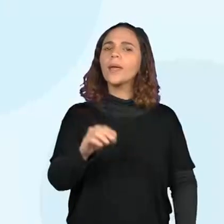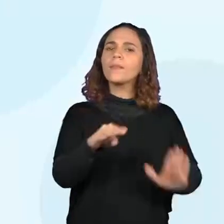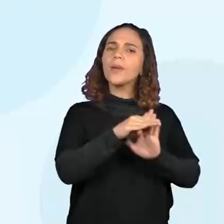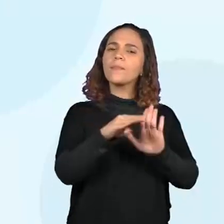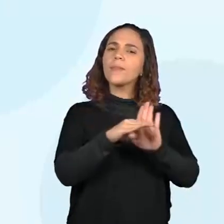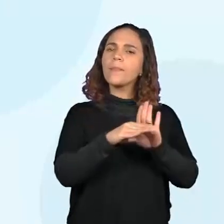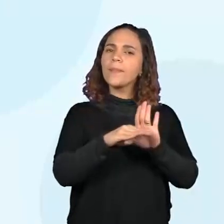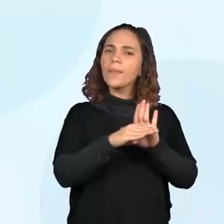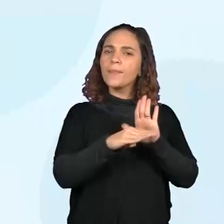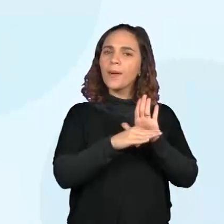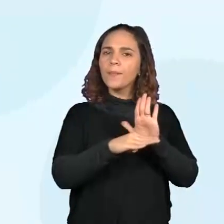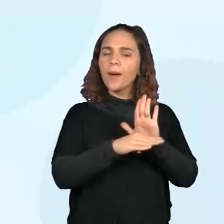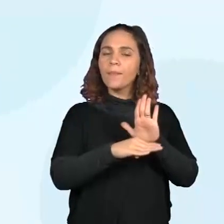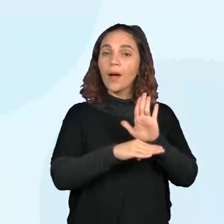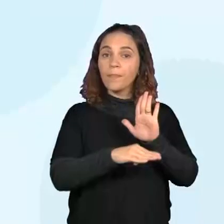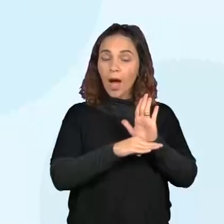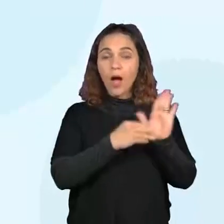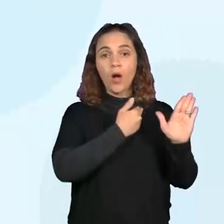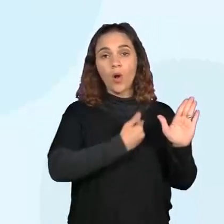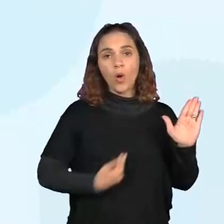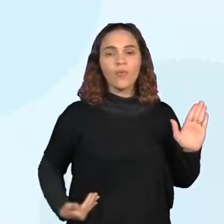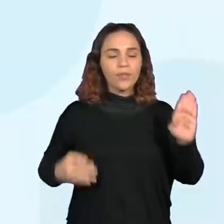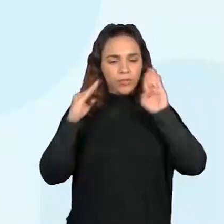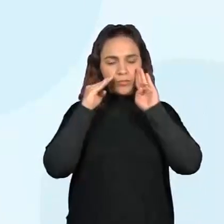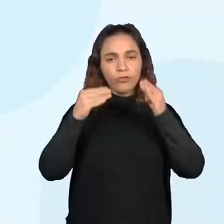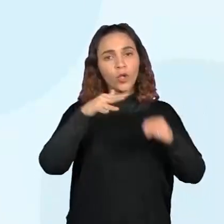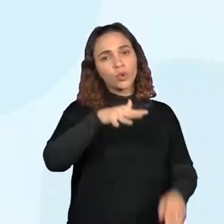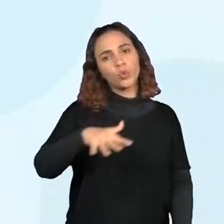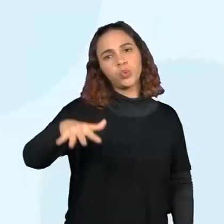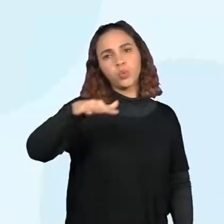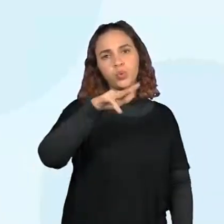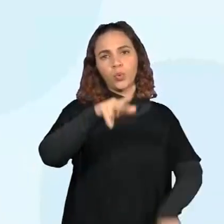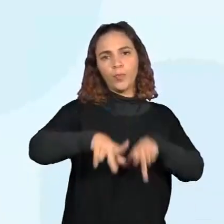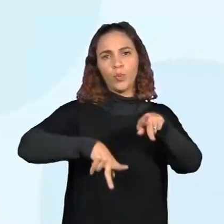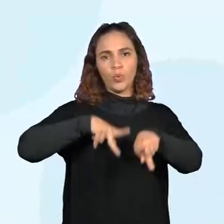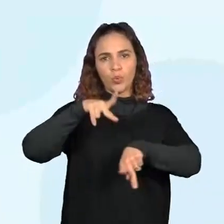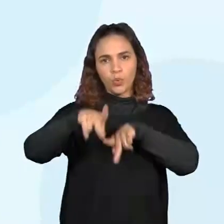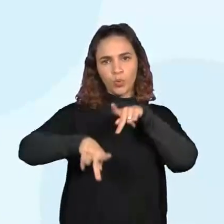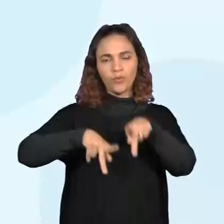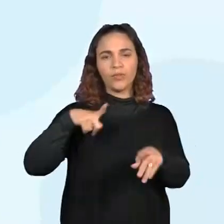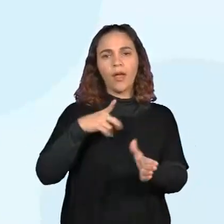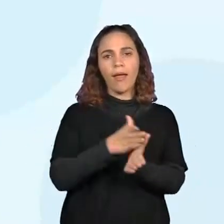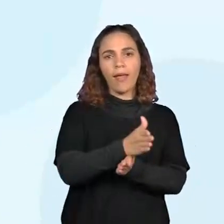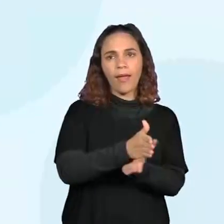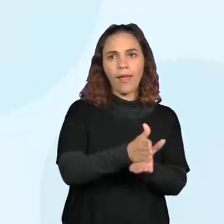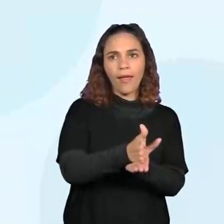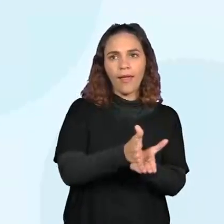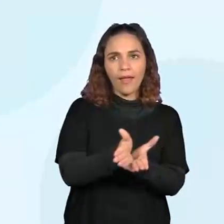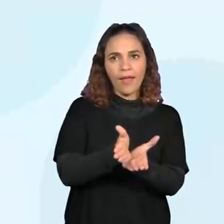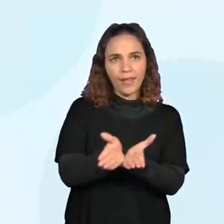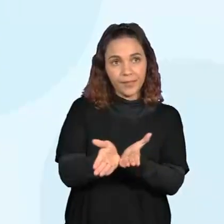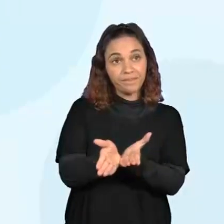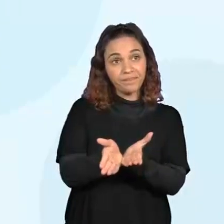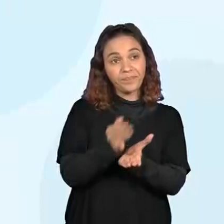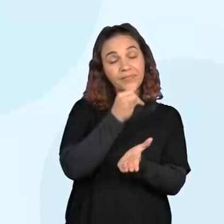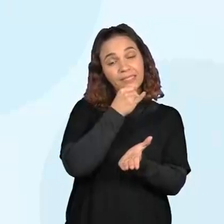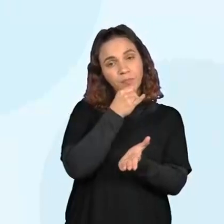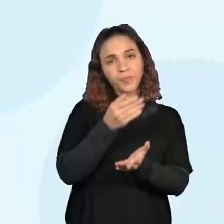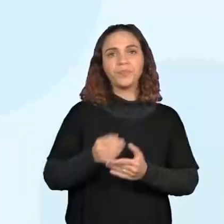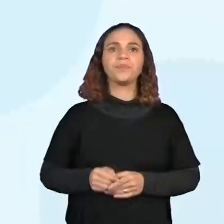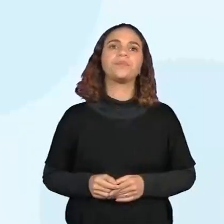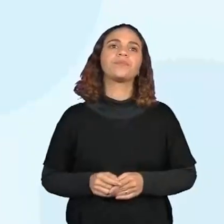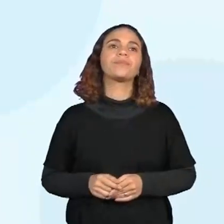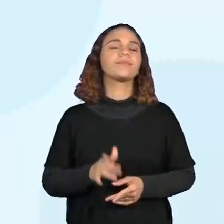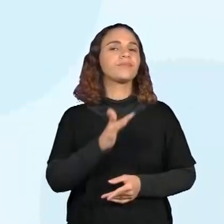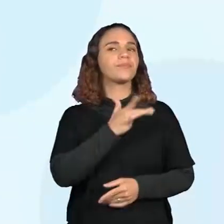governo que atenda ao bem-estar de toda a população nas diferentes áreas. Então, a gente separou algumas áreas aqui,